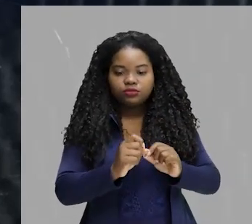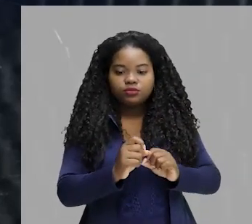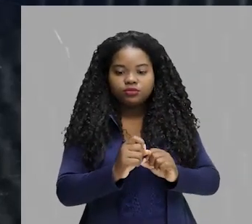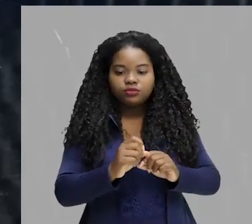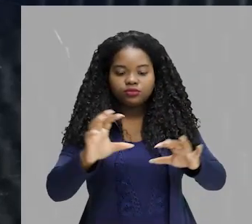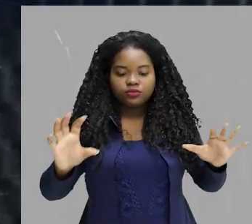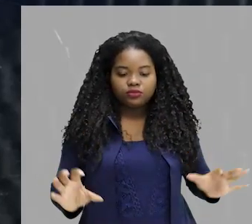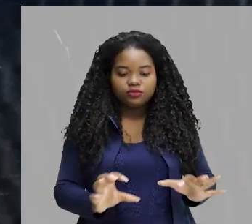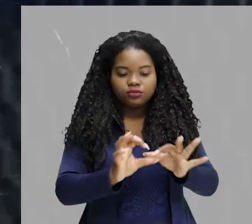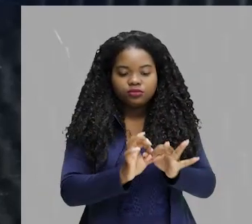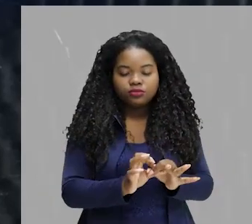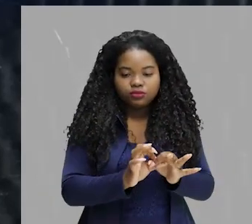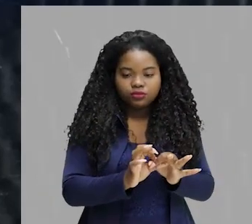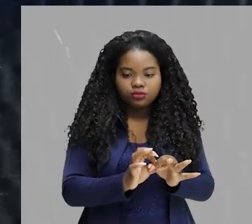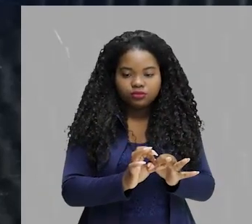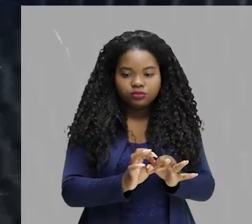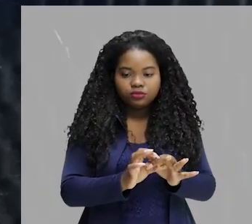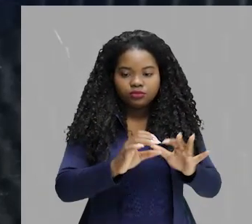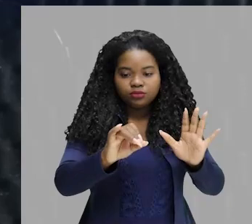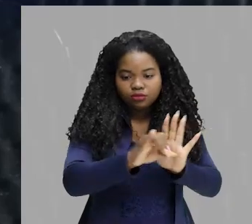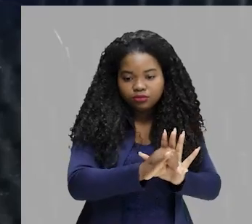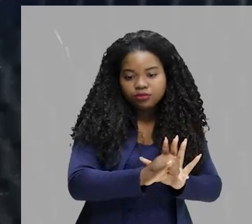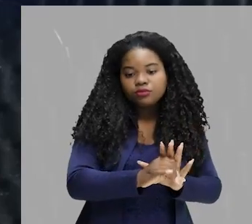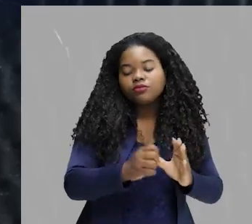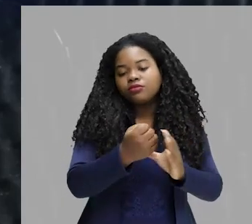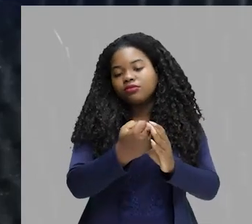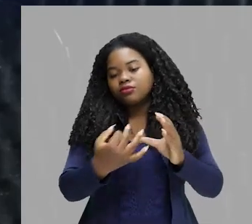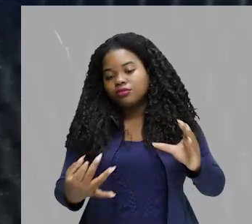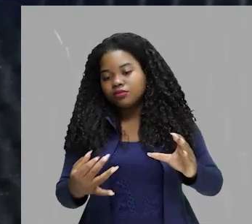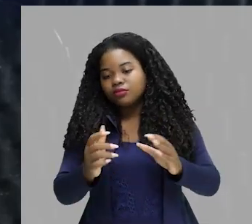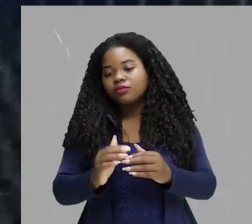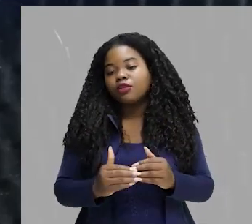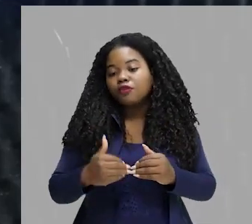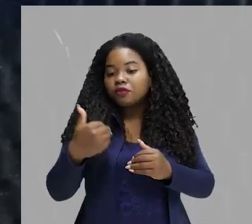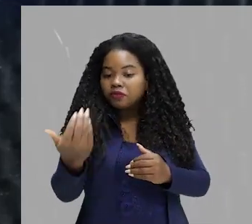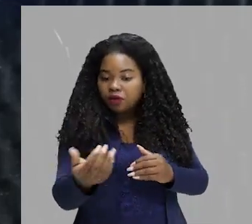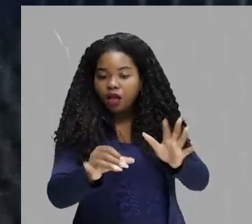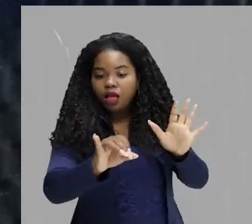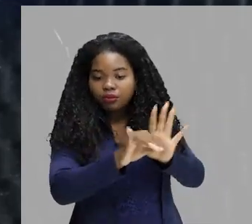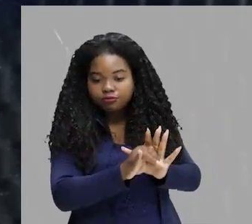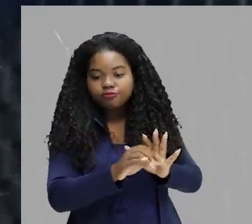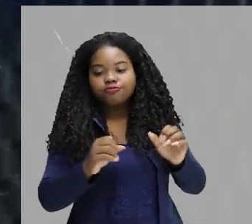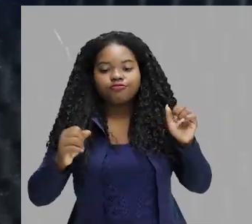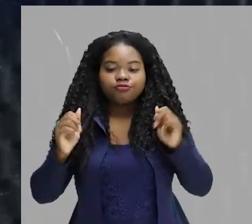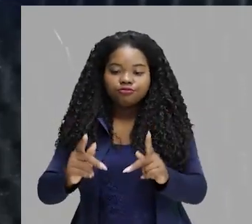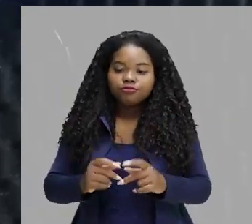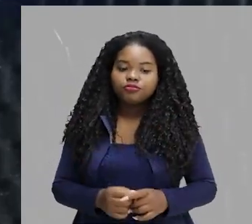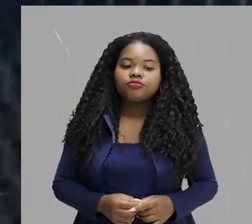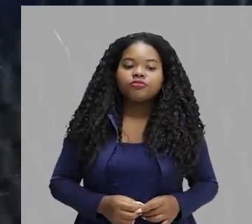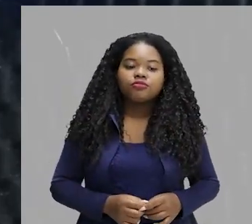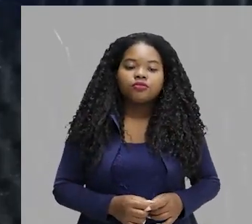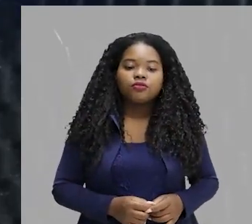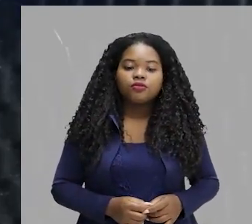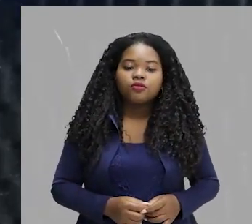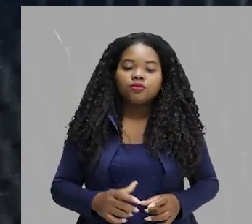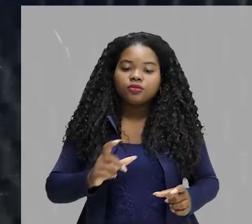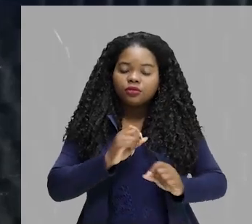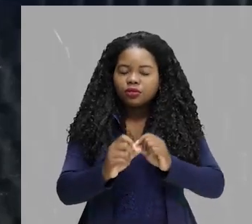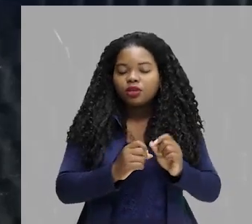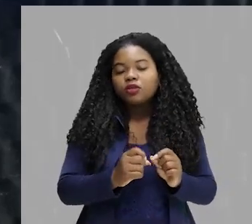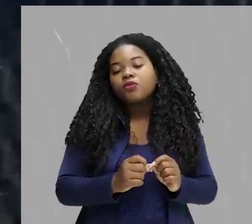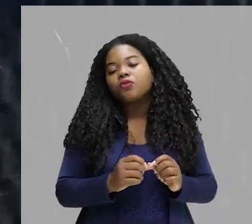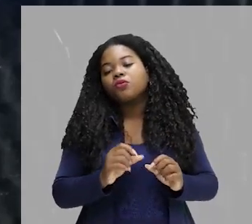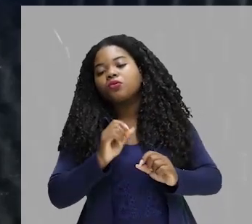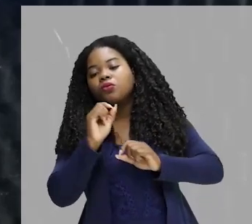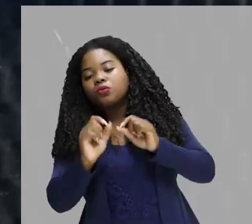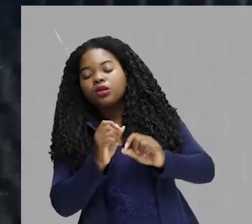incluídas, né, nessa identidade e características que estão fora, que estão excluídas. Como existe esse componente do que é incluso